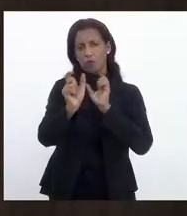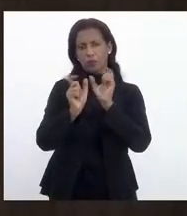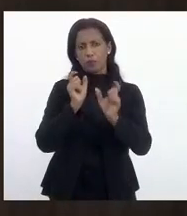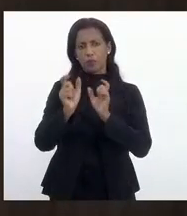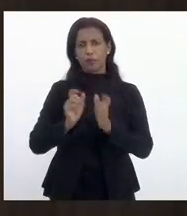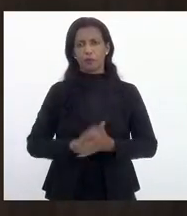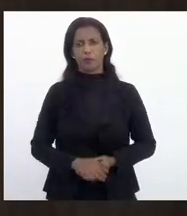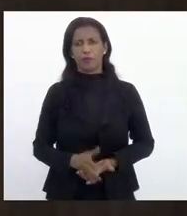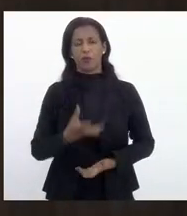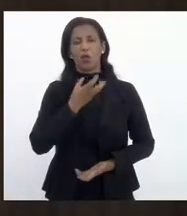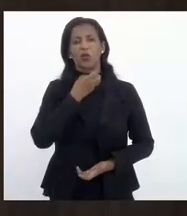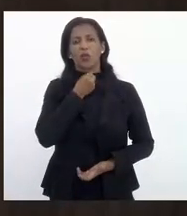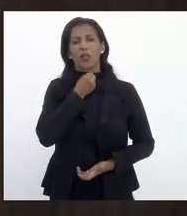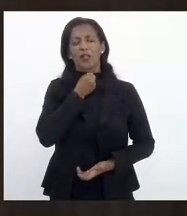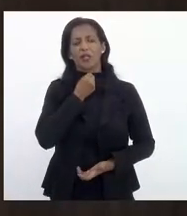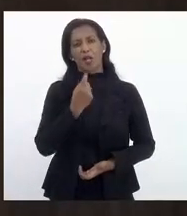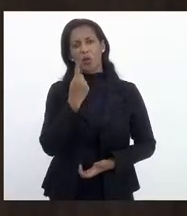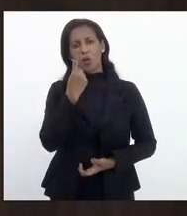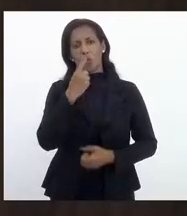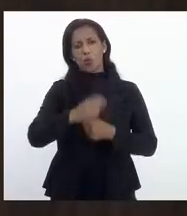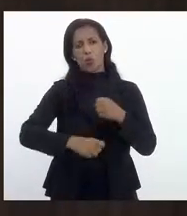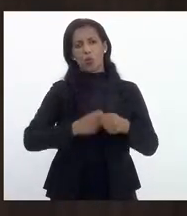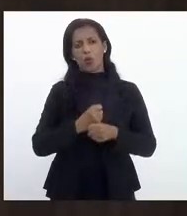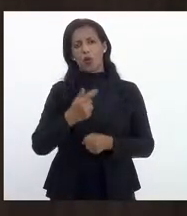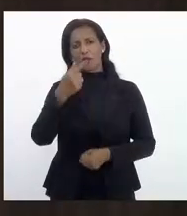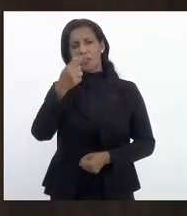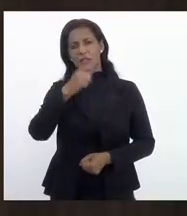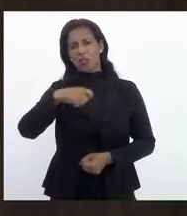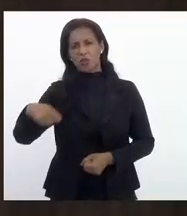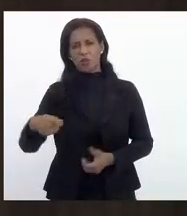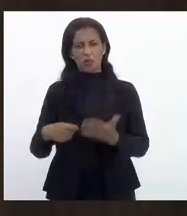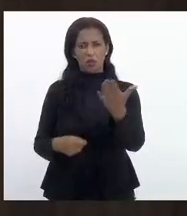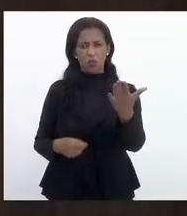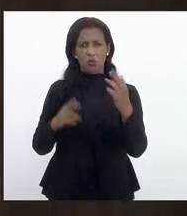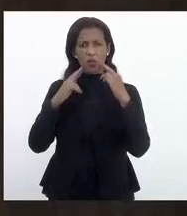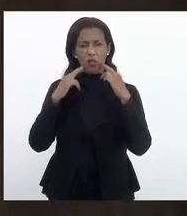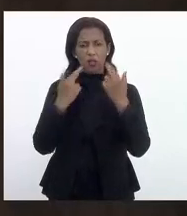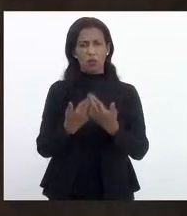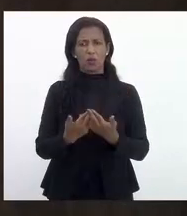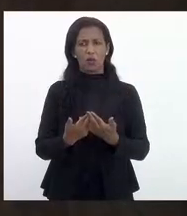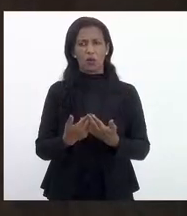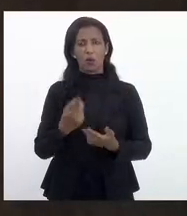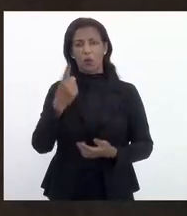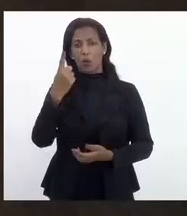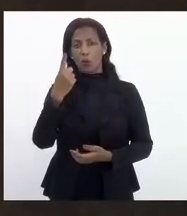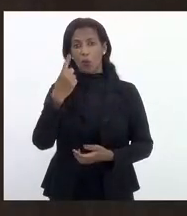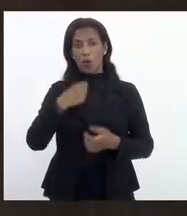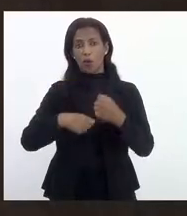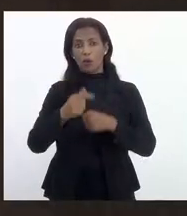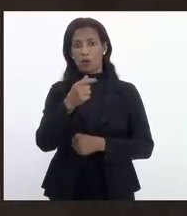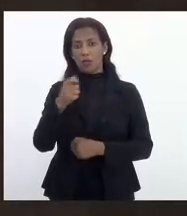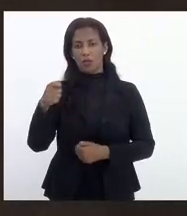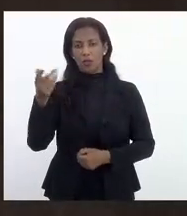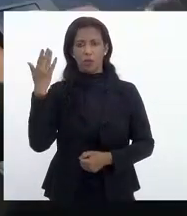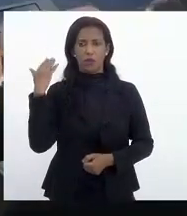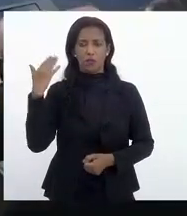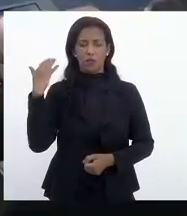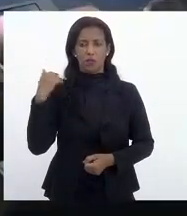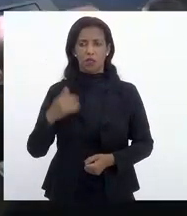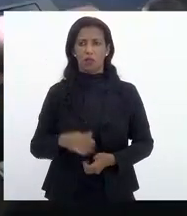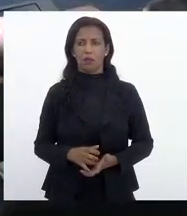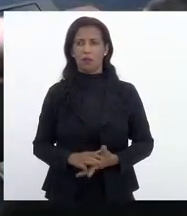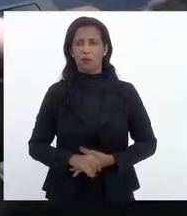mas eu tô engasgado ao ano e sete meses para postura para o senhor tomou na reunião que o seu Trevo com a gente 1 ano 7 meses atrás